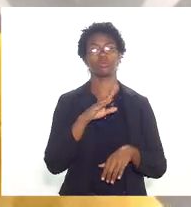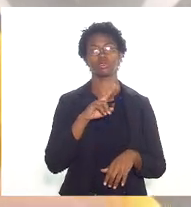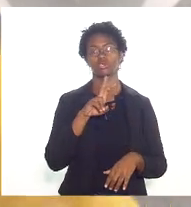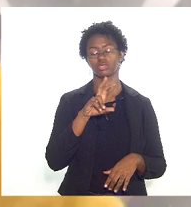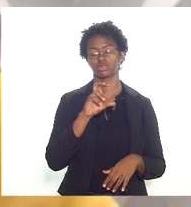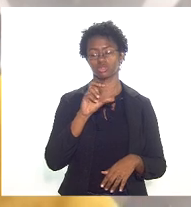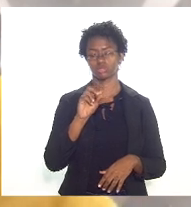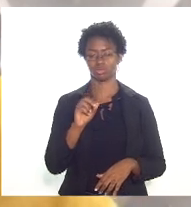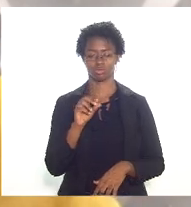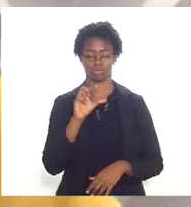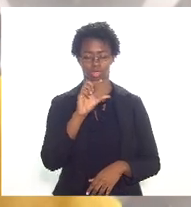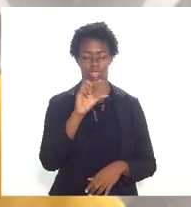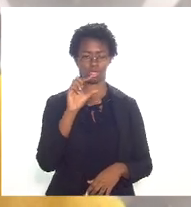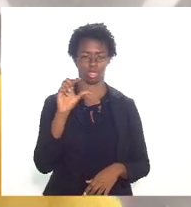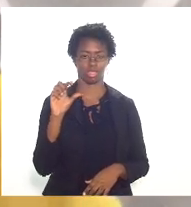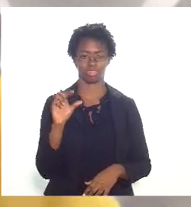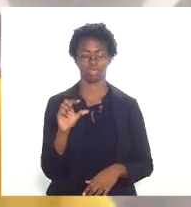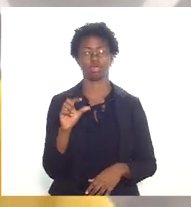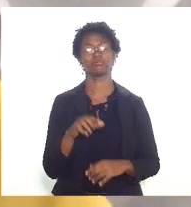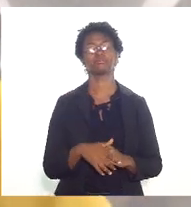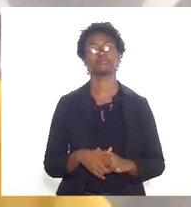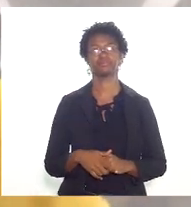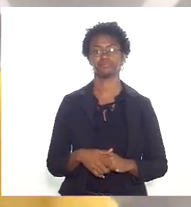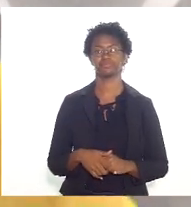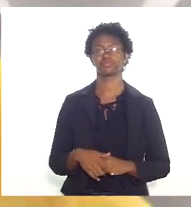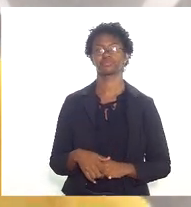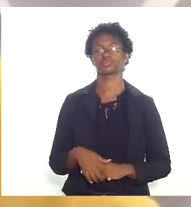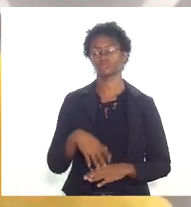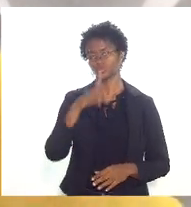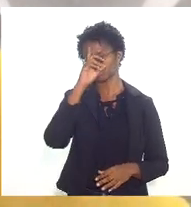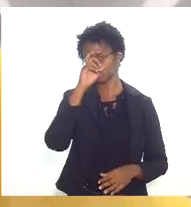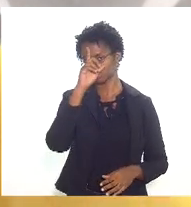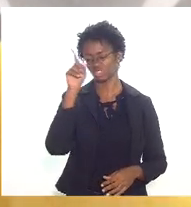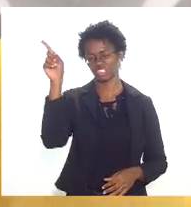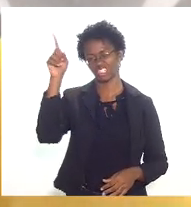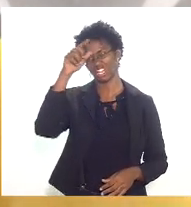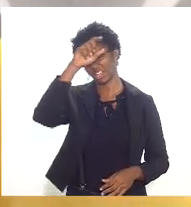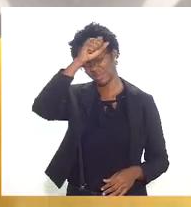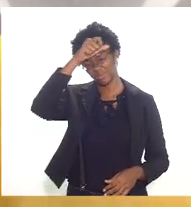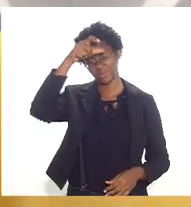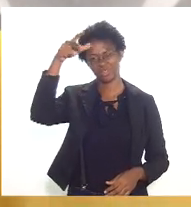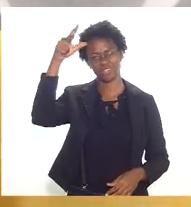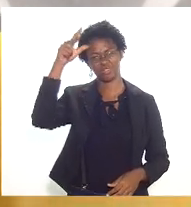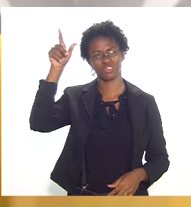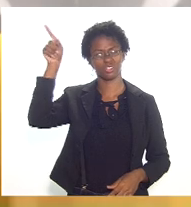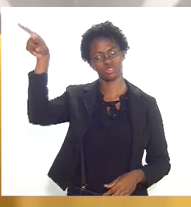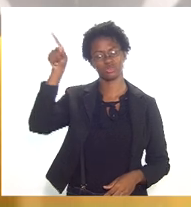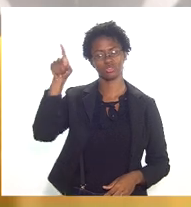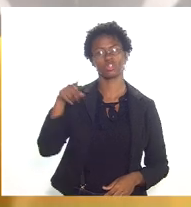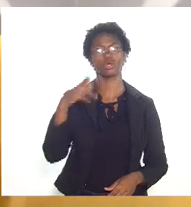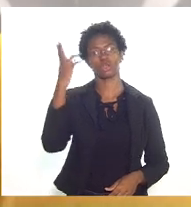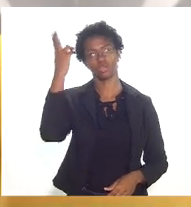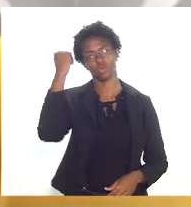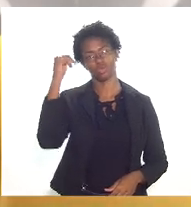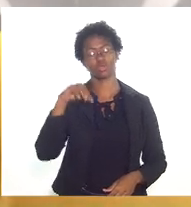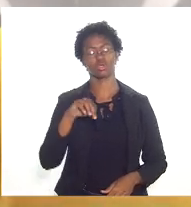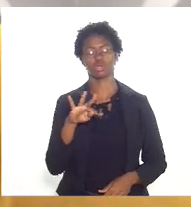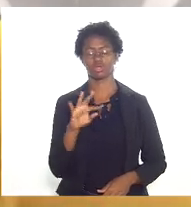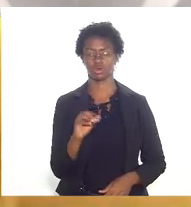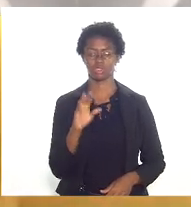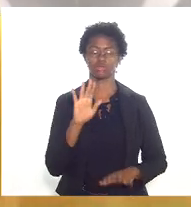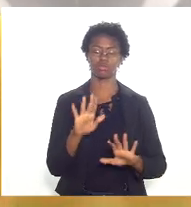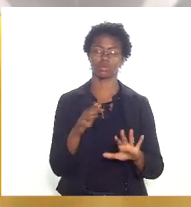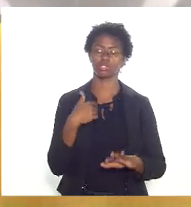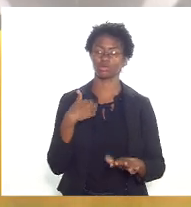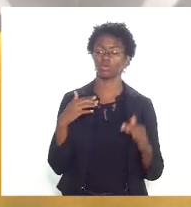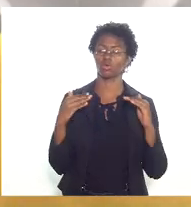num posto de saúde da Prefeitura no Bairro de Coelho Neto mas vou dar